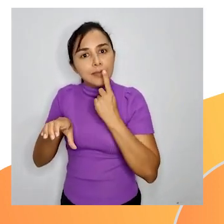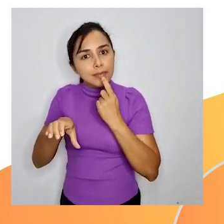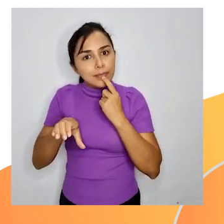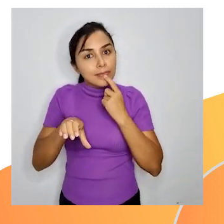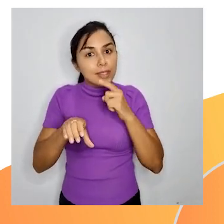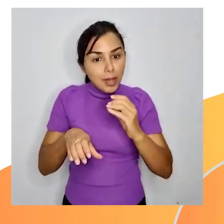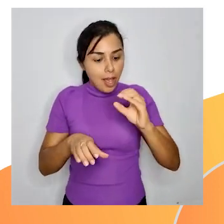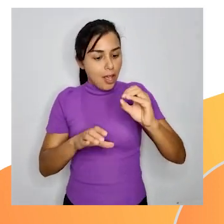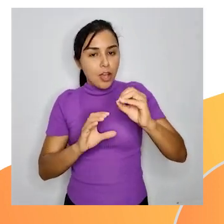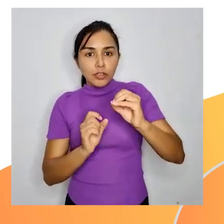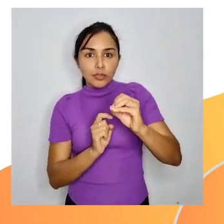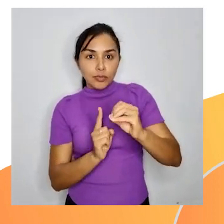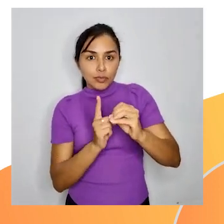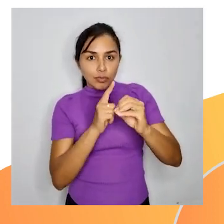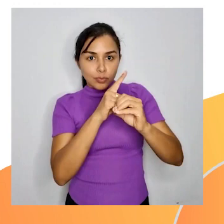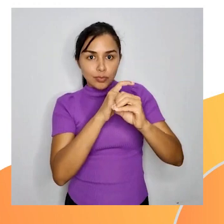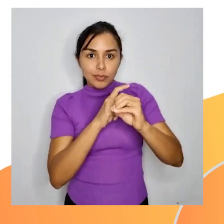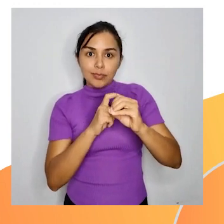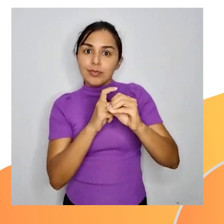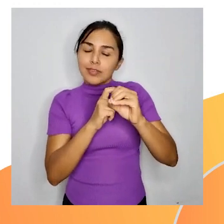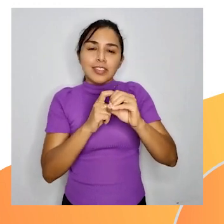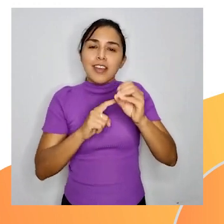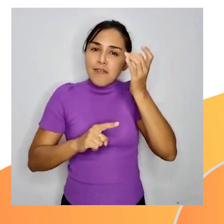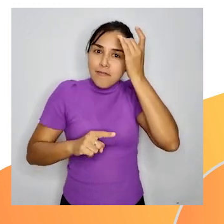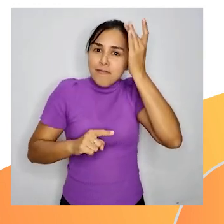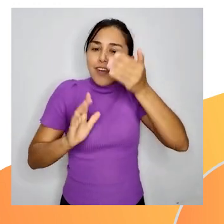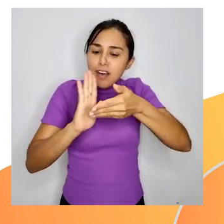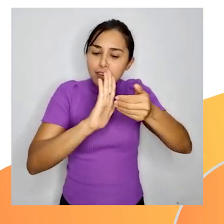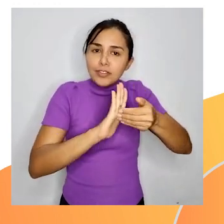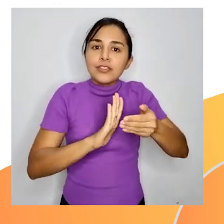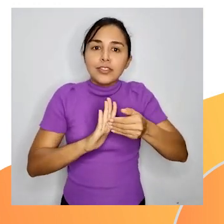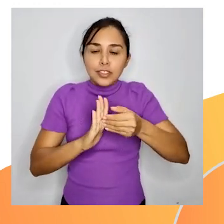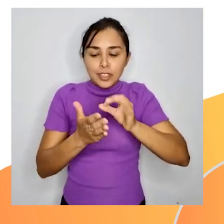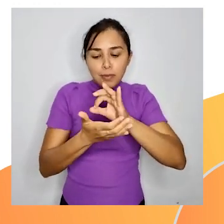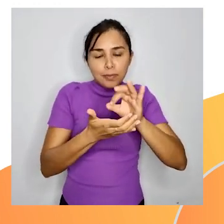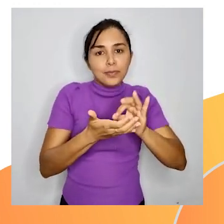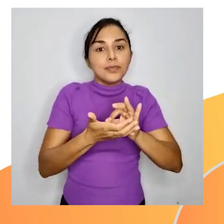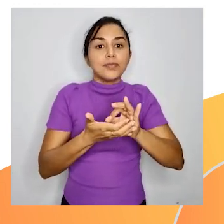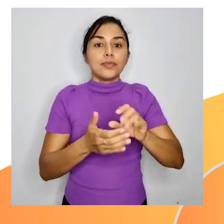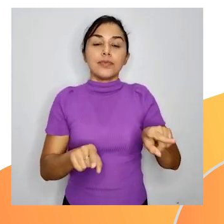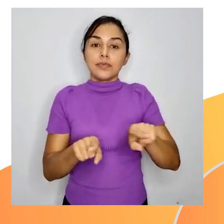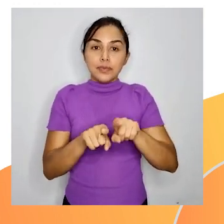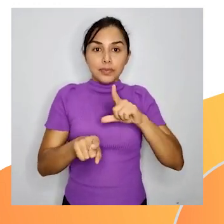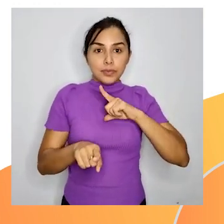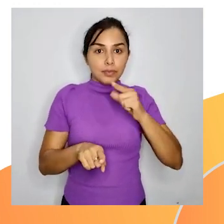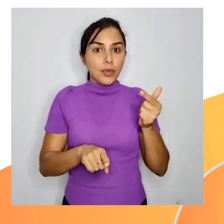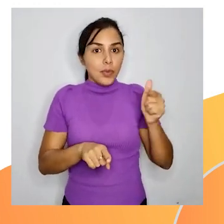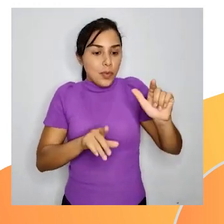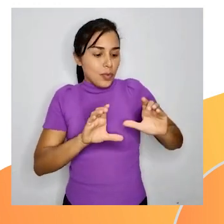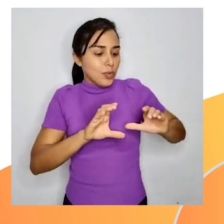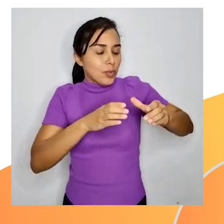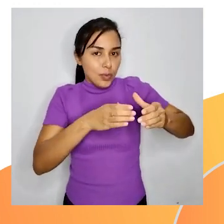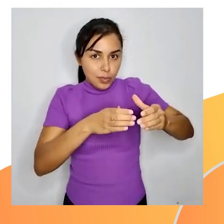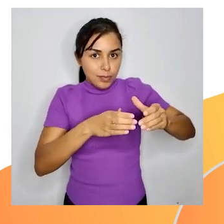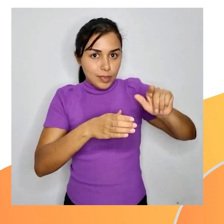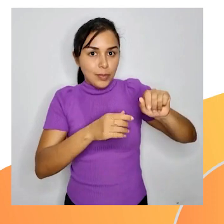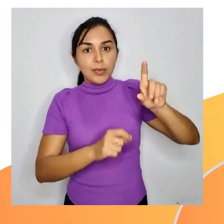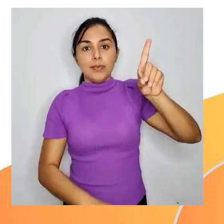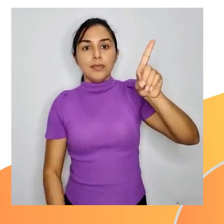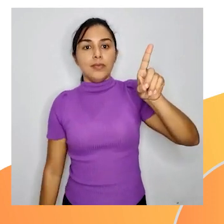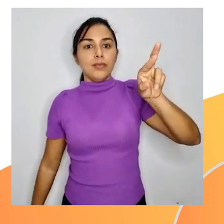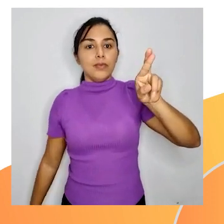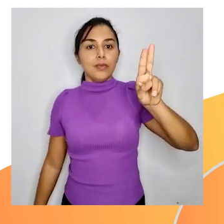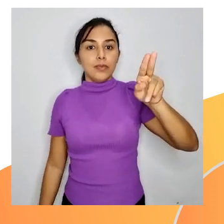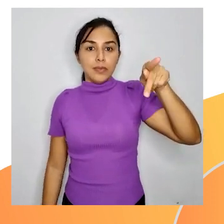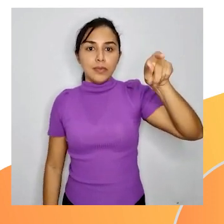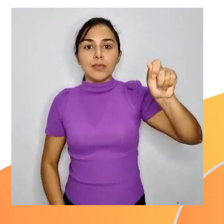são livres, facilmente retiráveis. Nós também temos uma outra classificação, que é a drupa. O tipo drupa